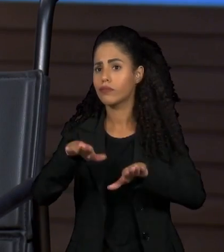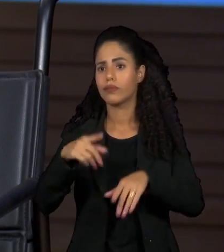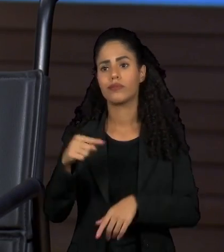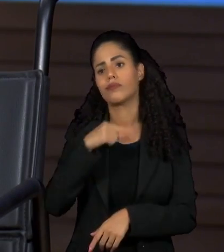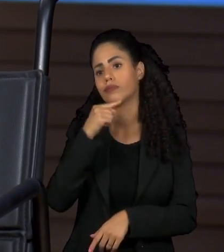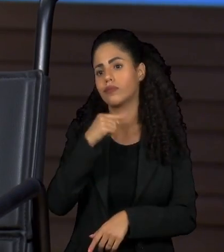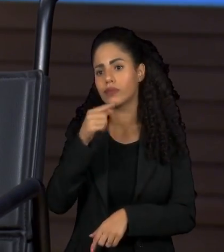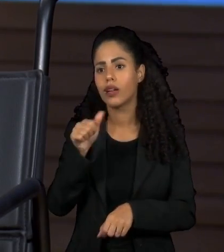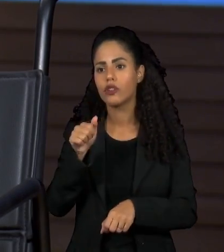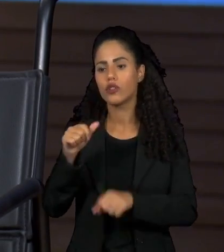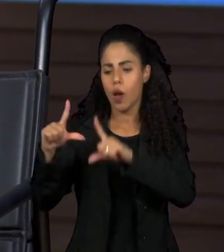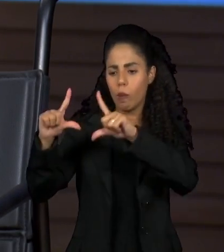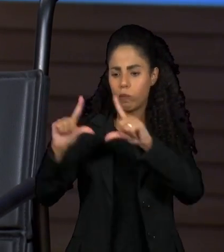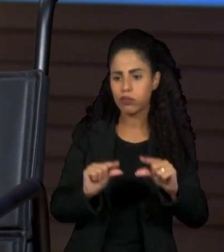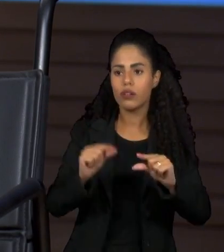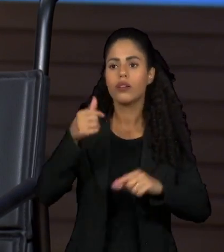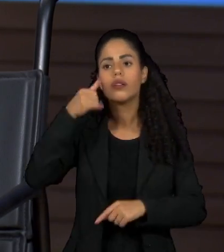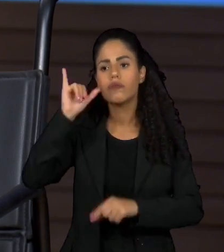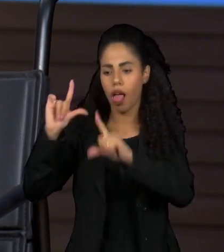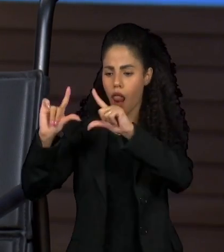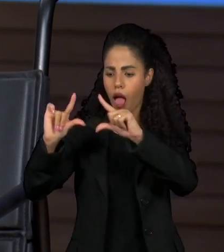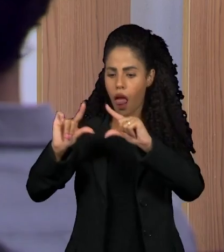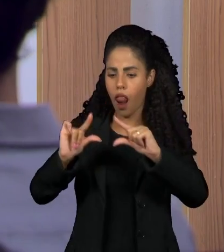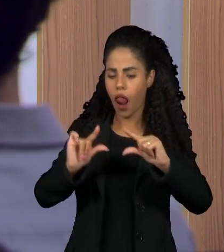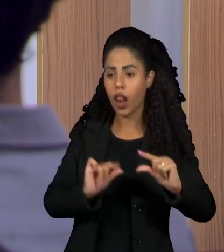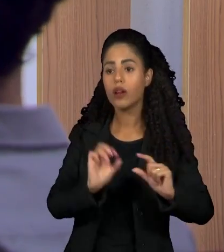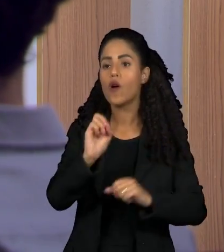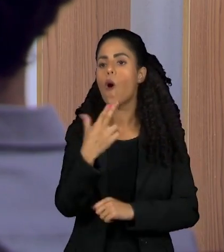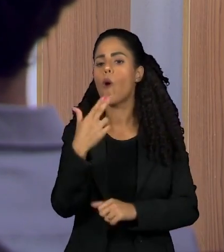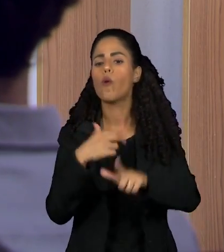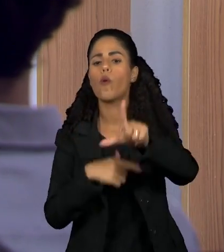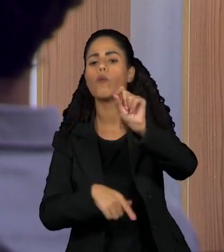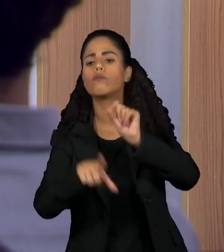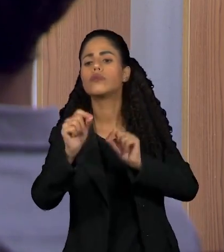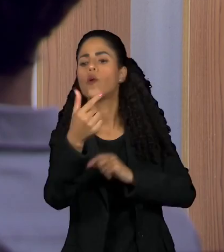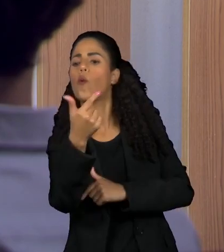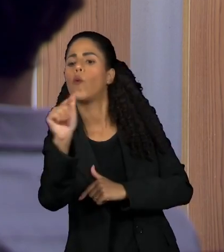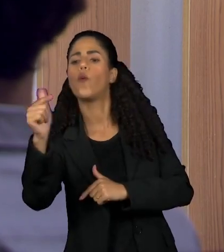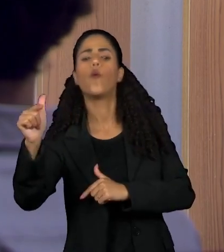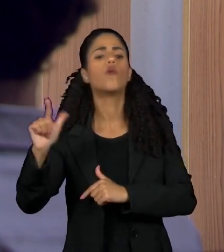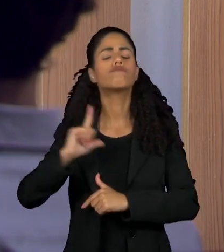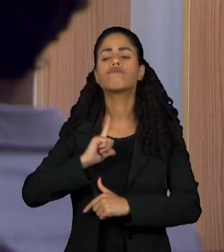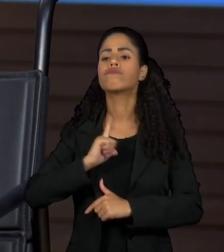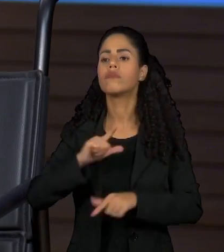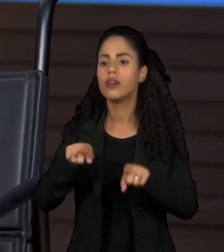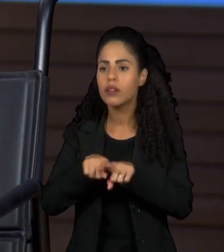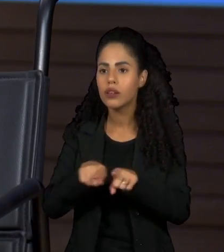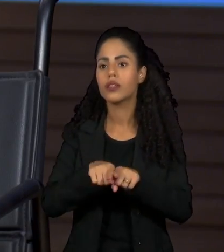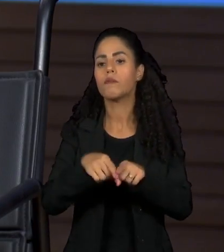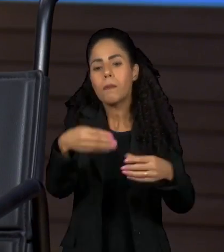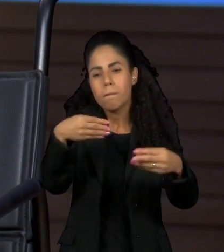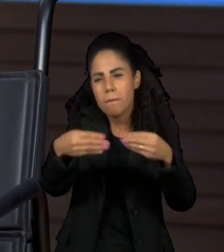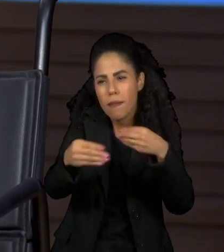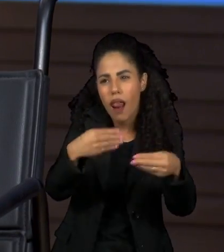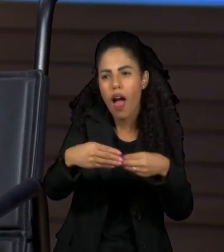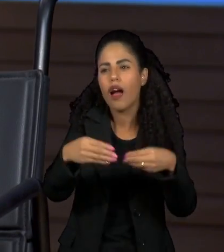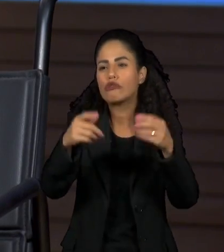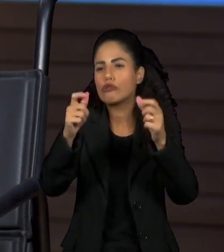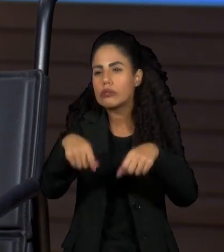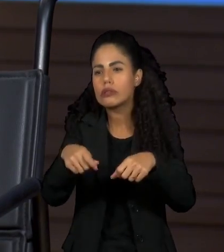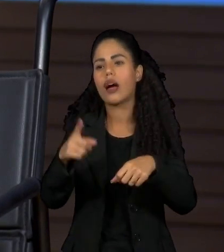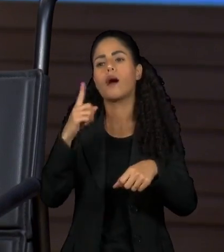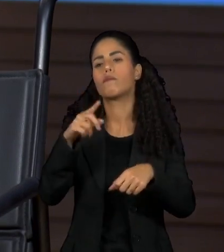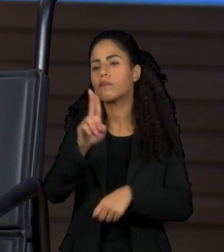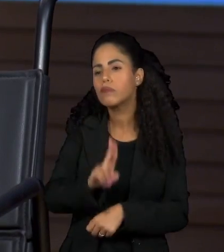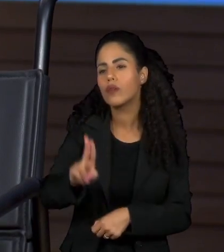a gente tentar reduzir aquilo, ou olhar para as opções também, como a professora comentou, de plástico, às vezes, mais duráveis, a gente